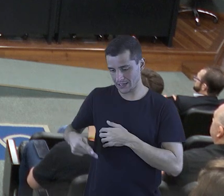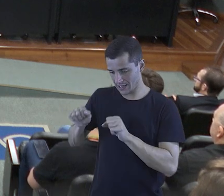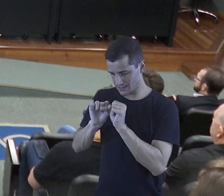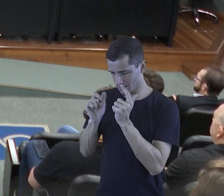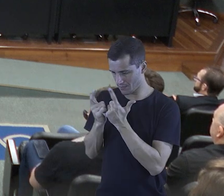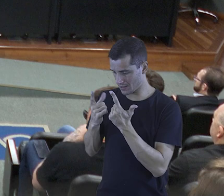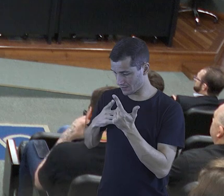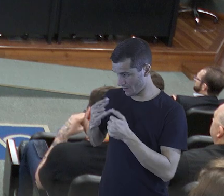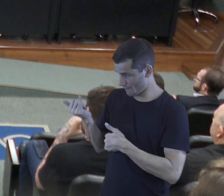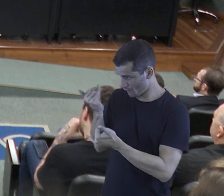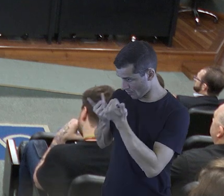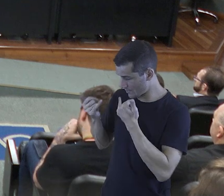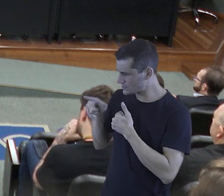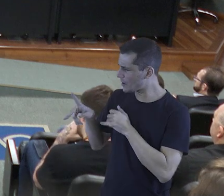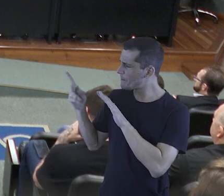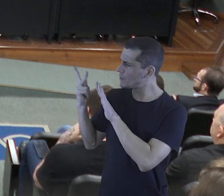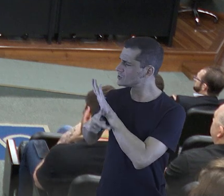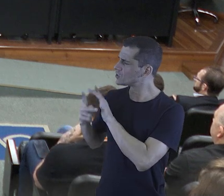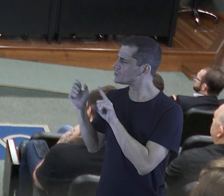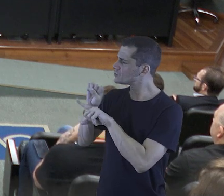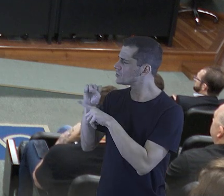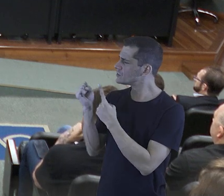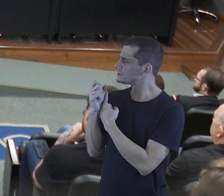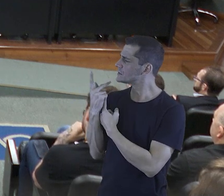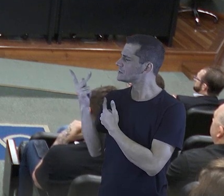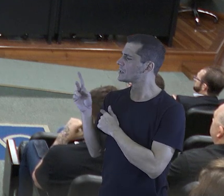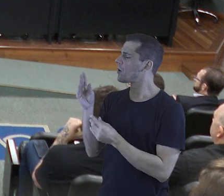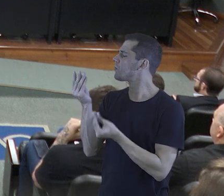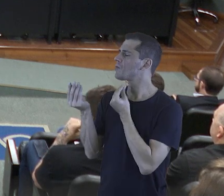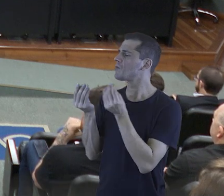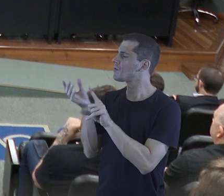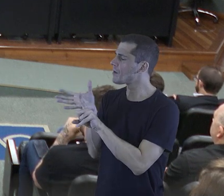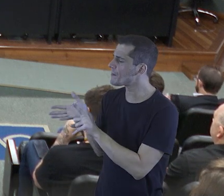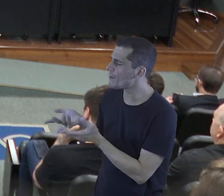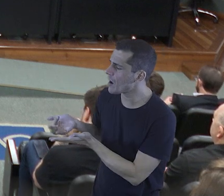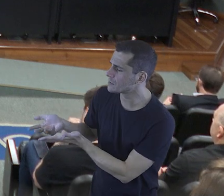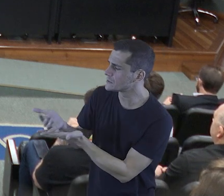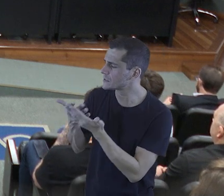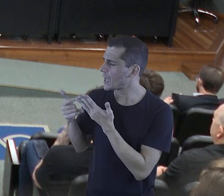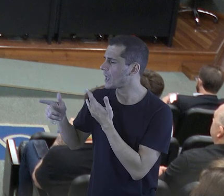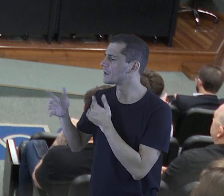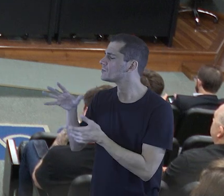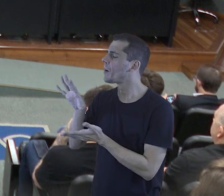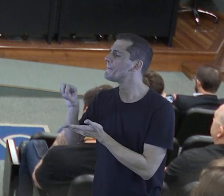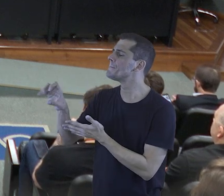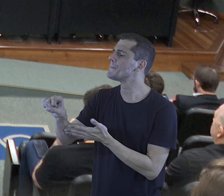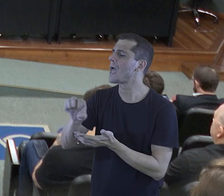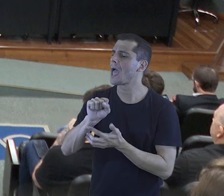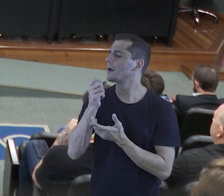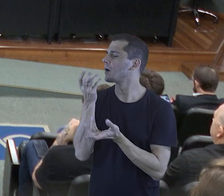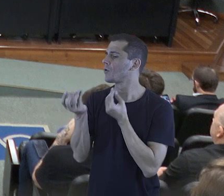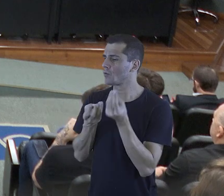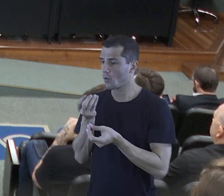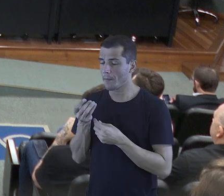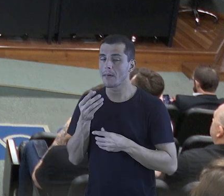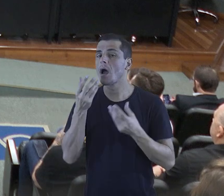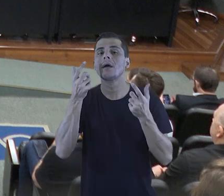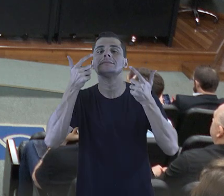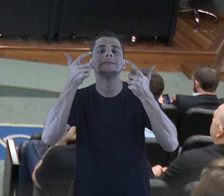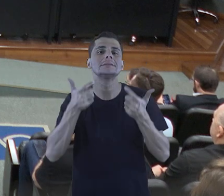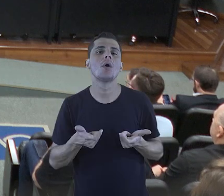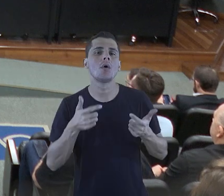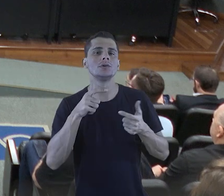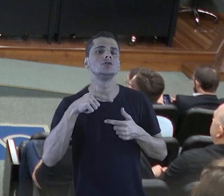dado é coletado e tratado. Para quem que vou perguntar? Se entrar na ouvidoria geral da Assembleia, o